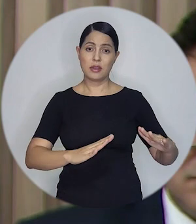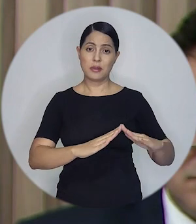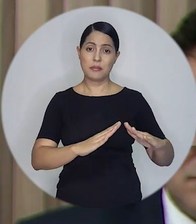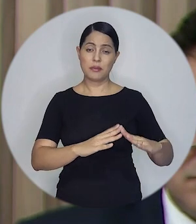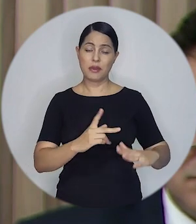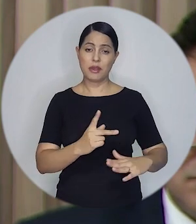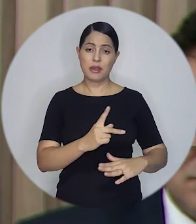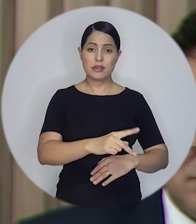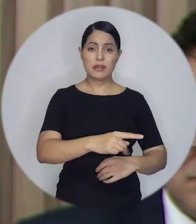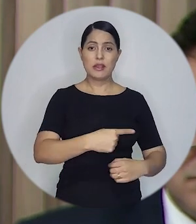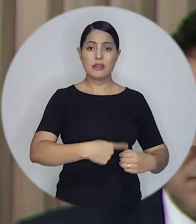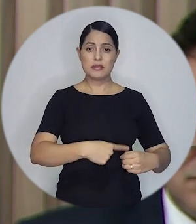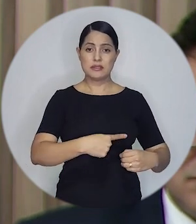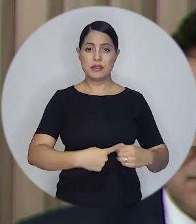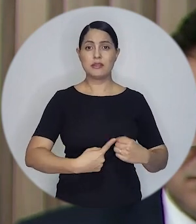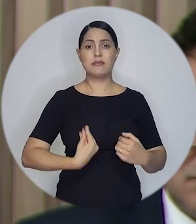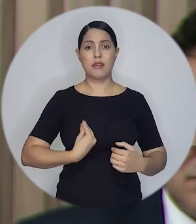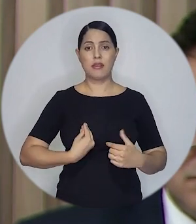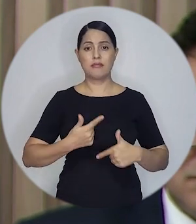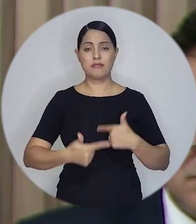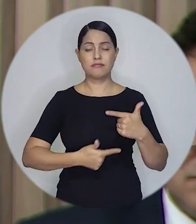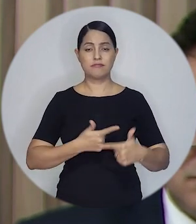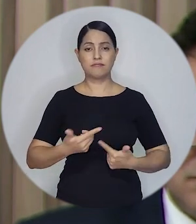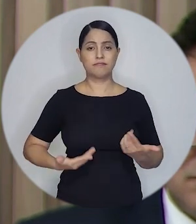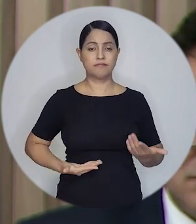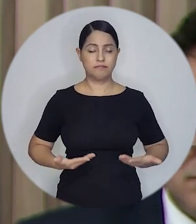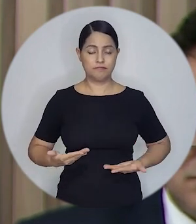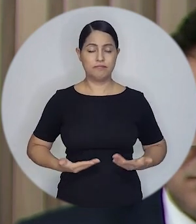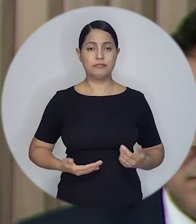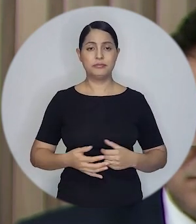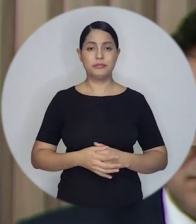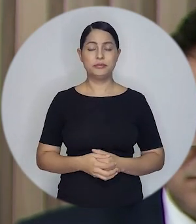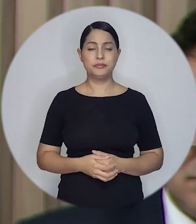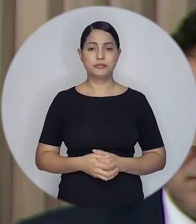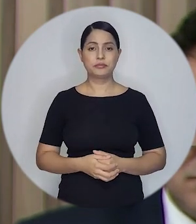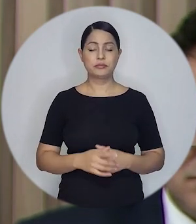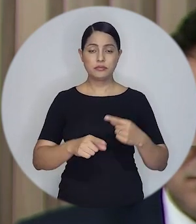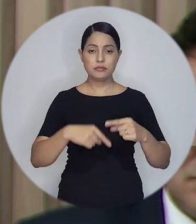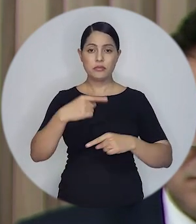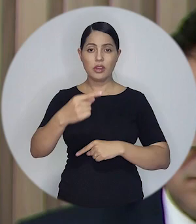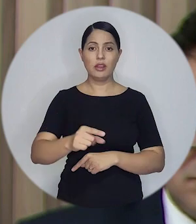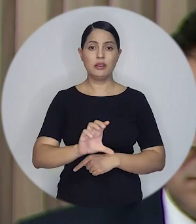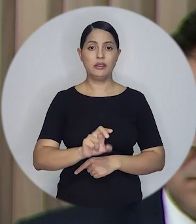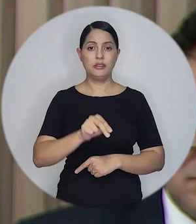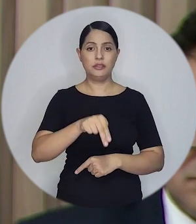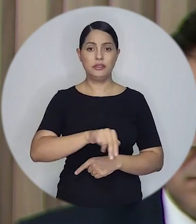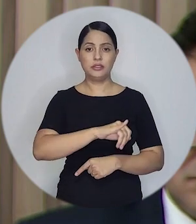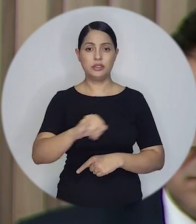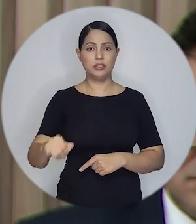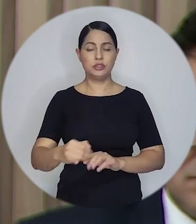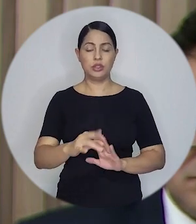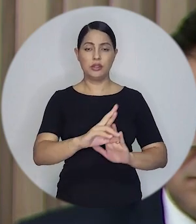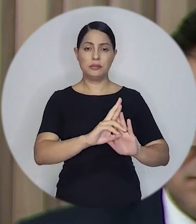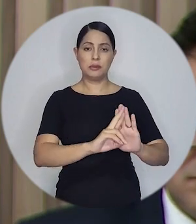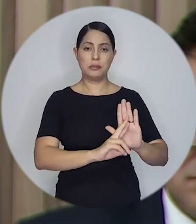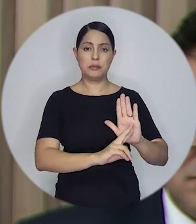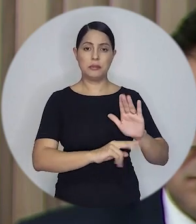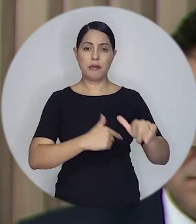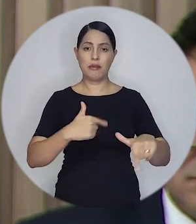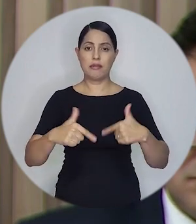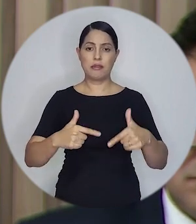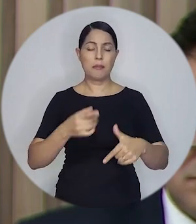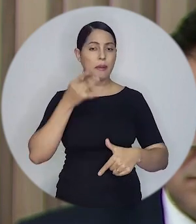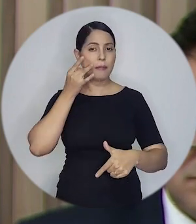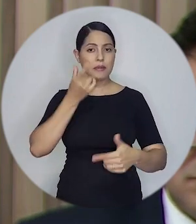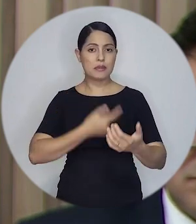nas comarcas em que atuam. Dias depois, o Conselho Nacional de Justiça estabeleceu regras para o